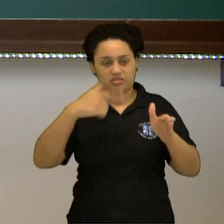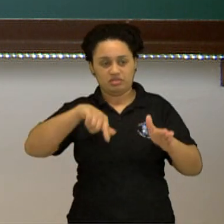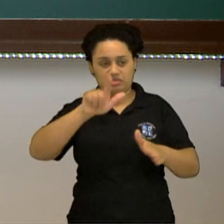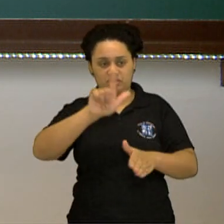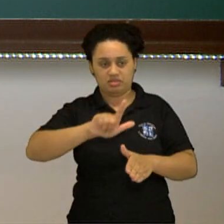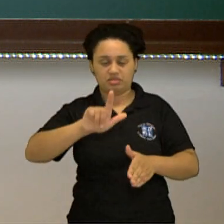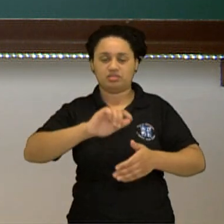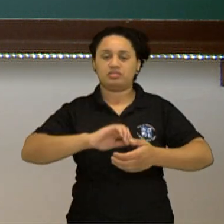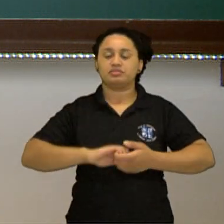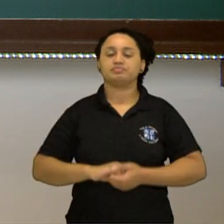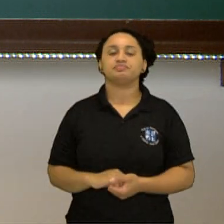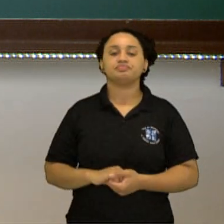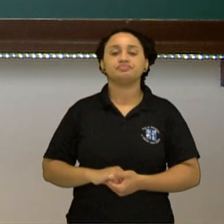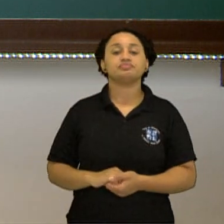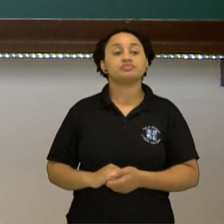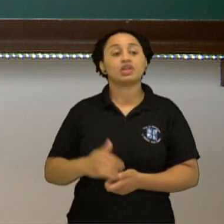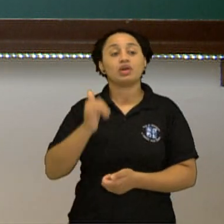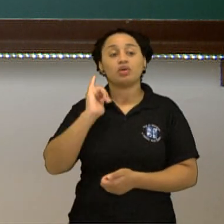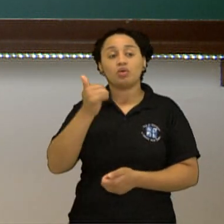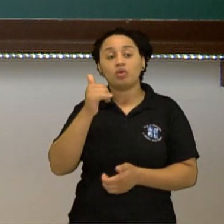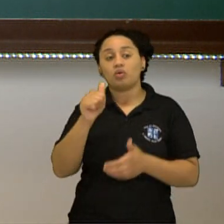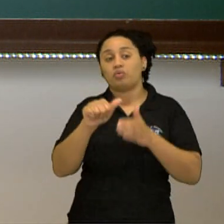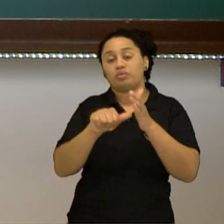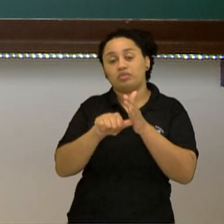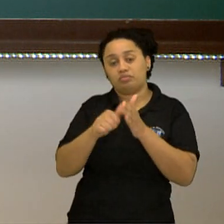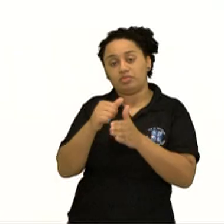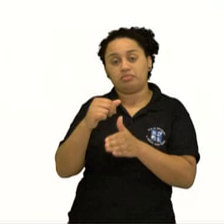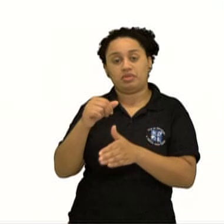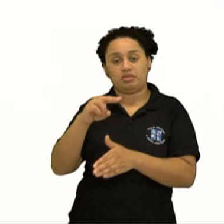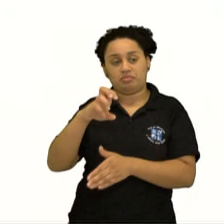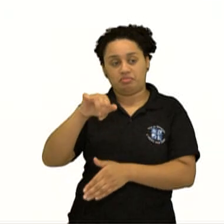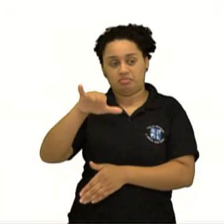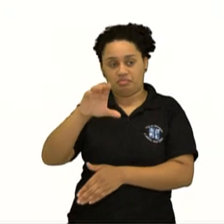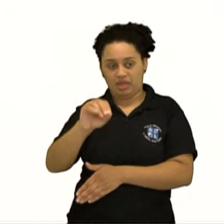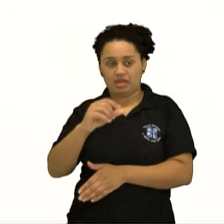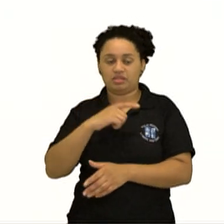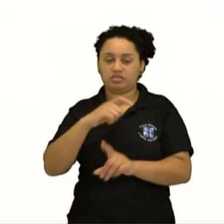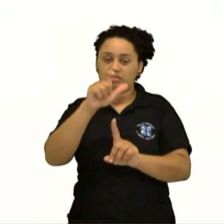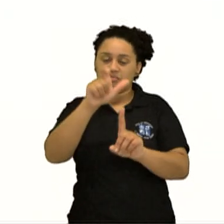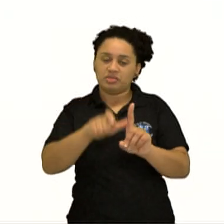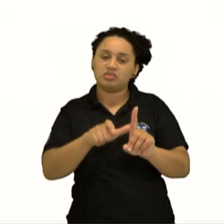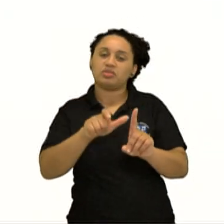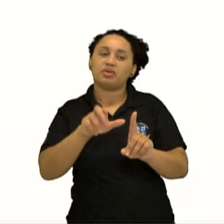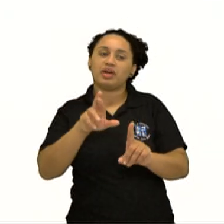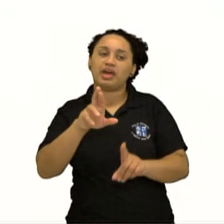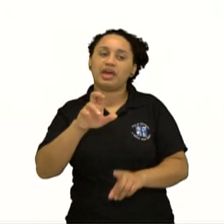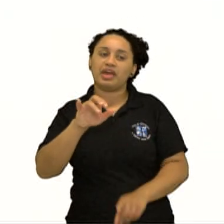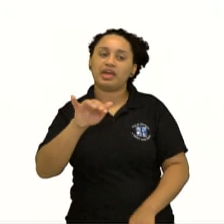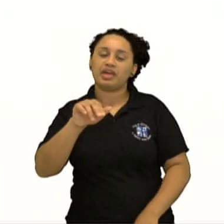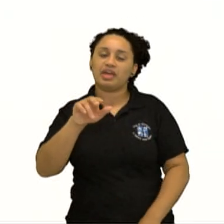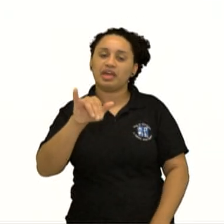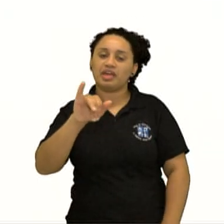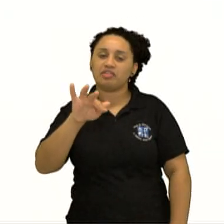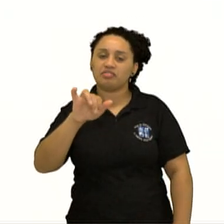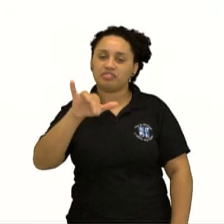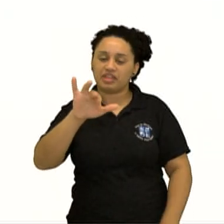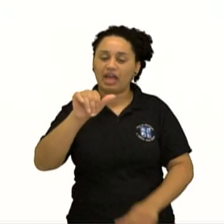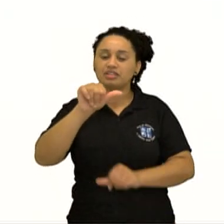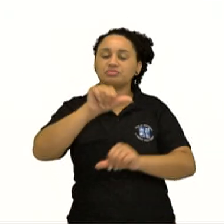Conto 1º de Maio, com um personagem reificado, ingenuidade e expectativas dentro do seu